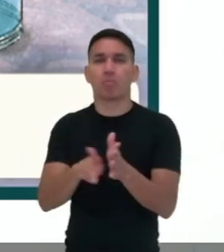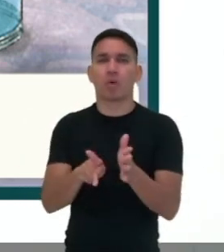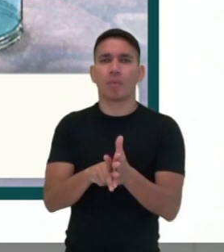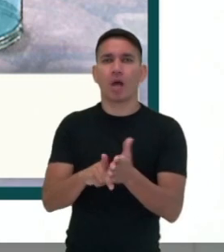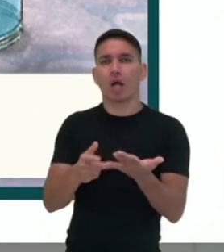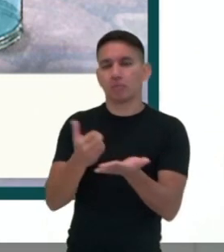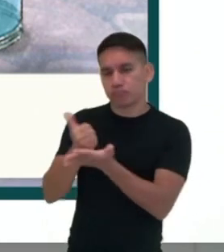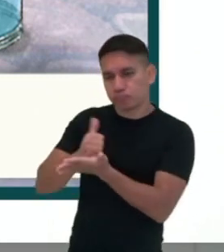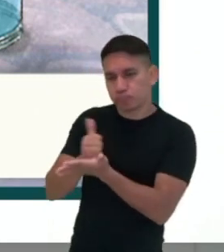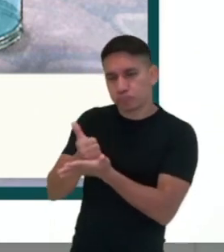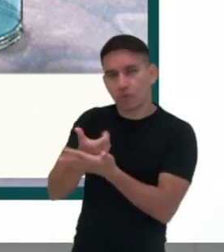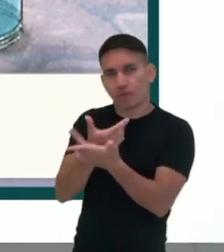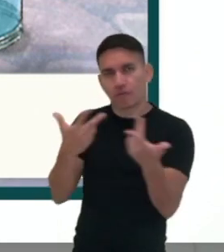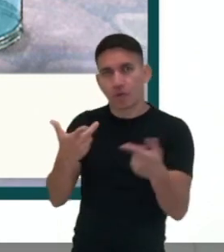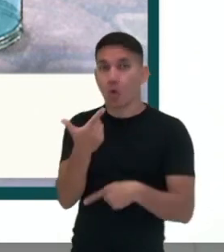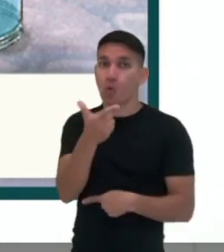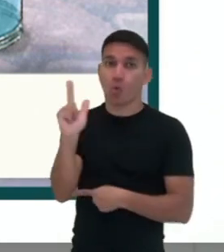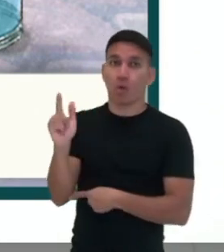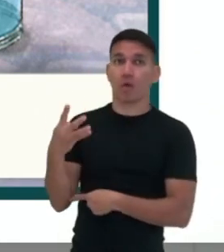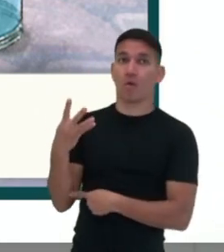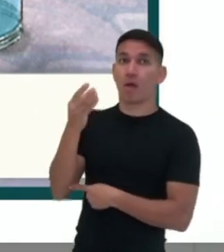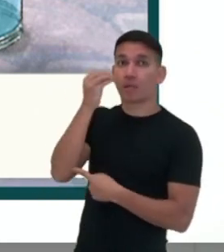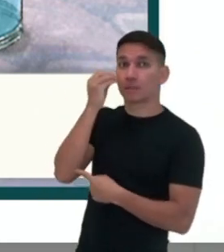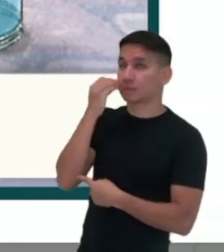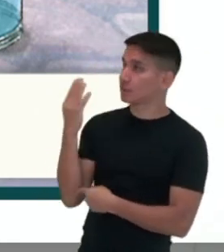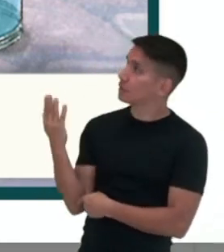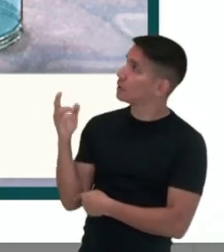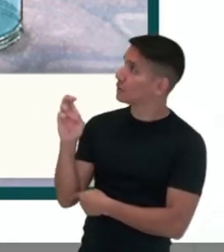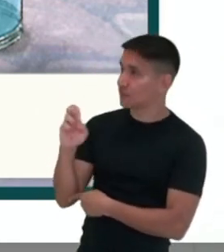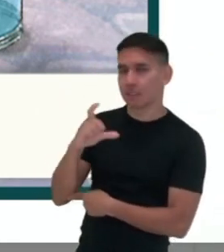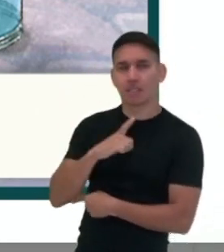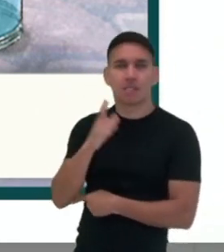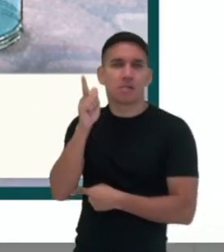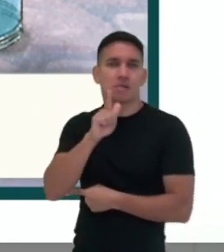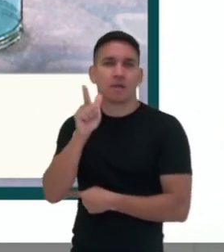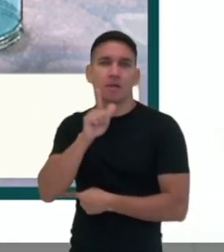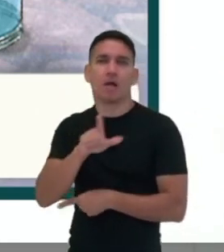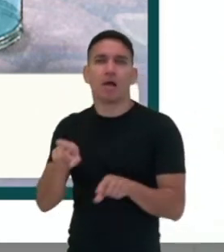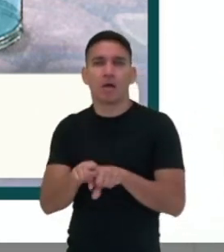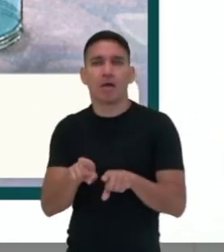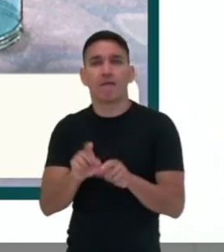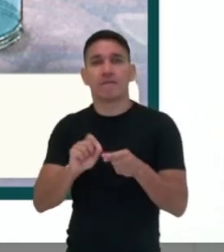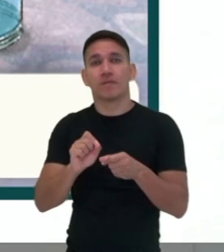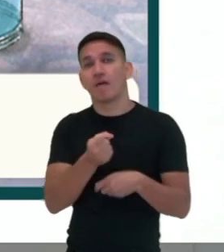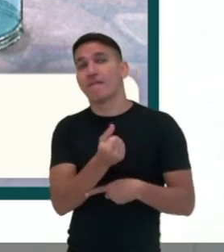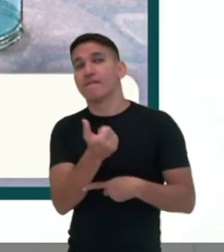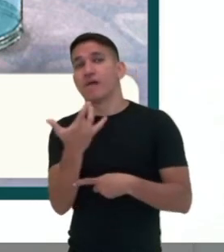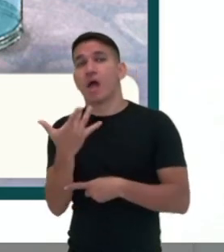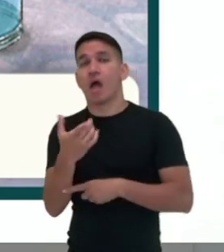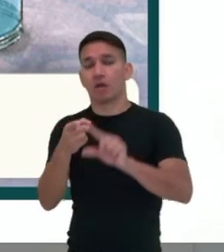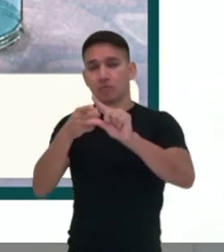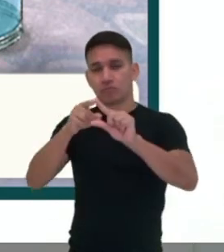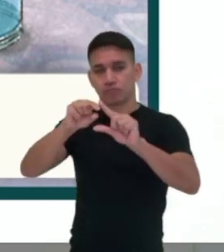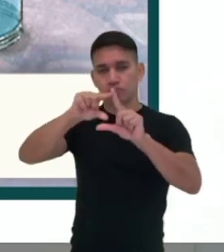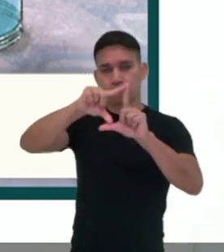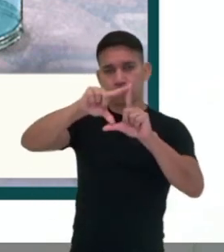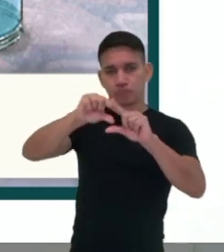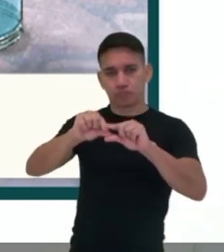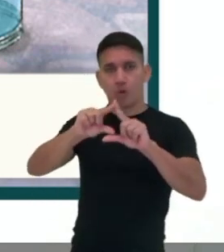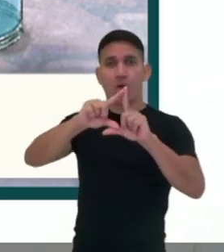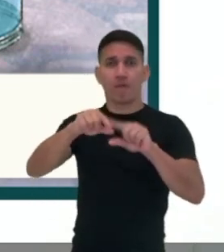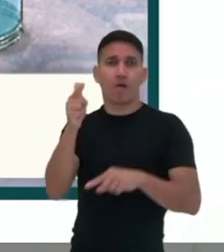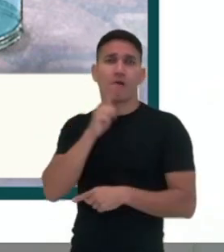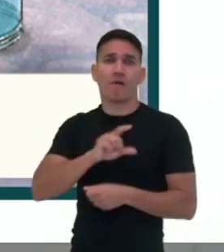outras 4, né? Tentativas, tem outras 5 tentativas ali, tem outros ângulos que vocês vão conhecendo e explorando junto, tá bom?